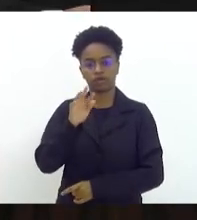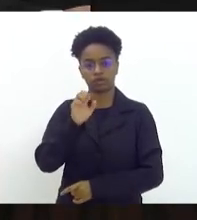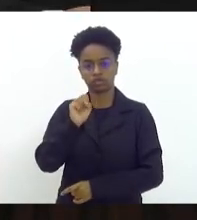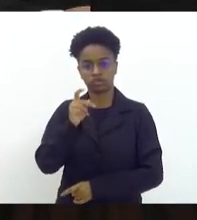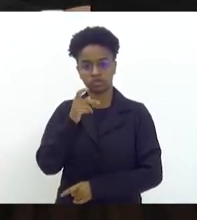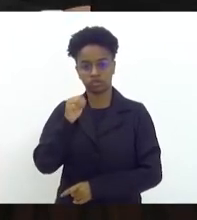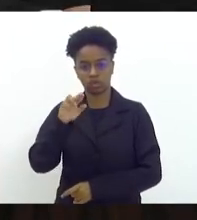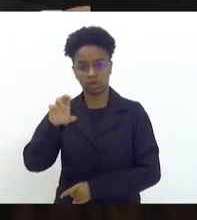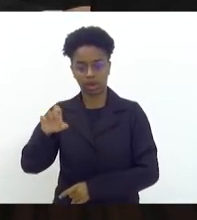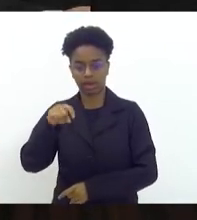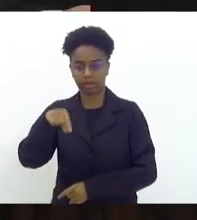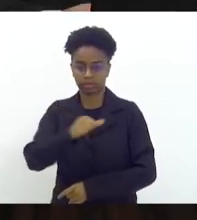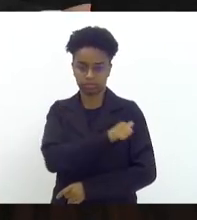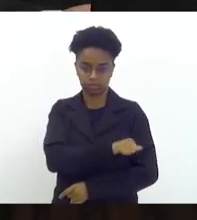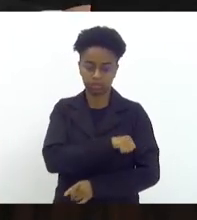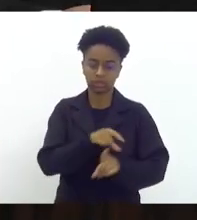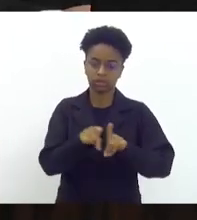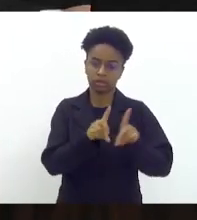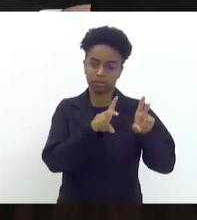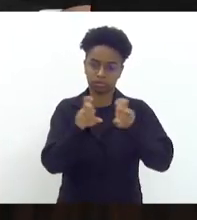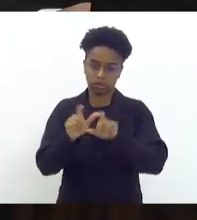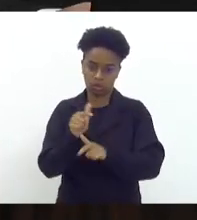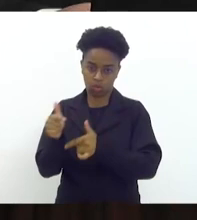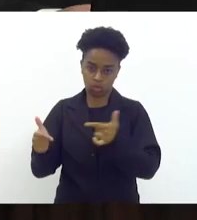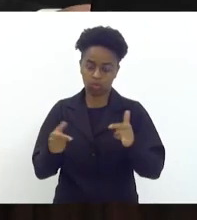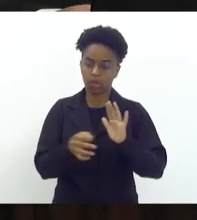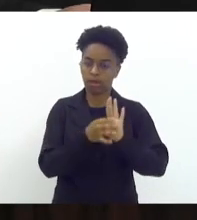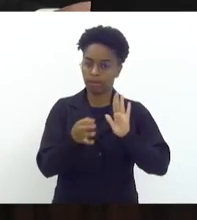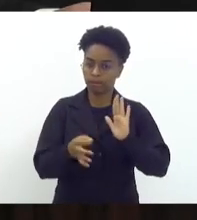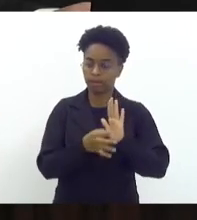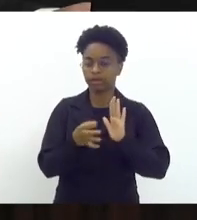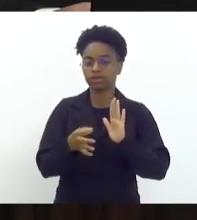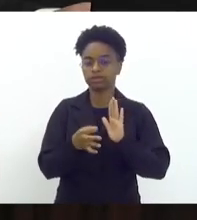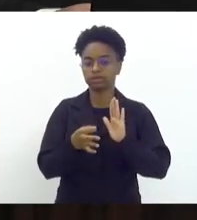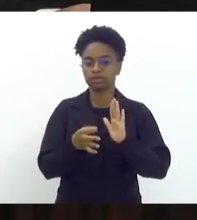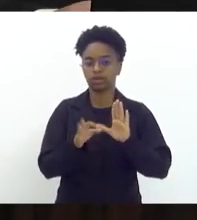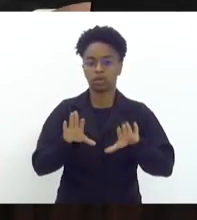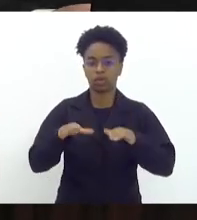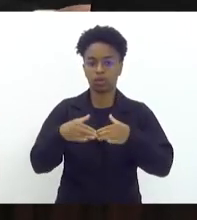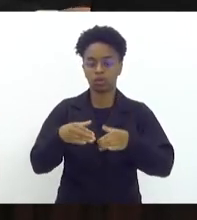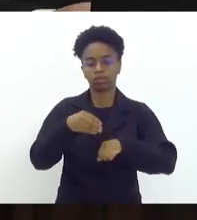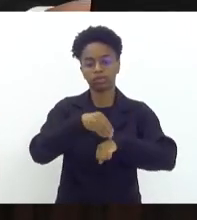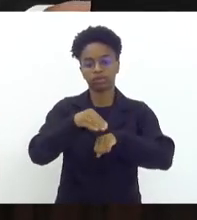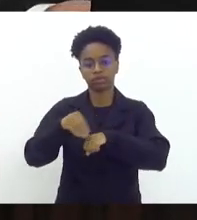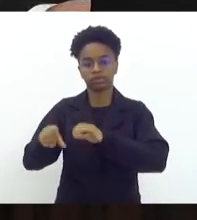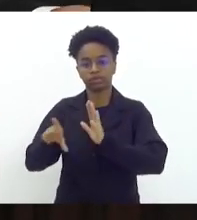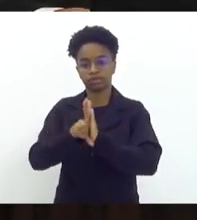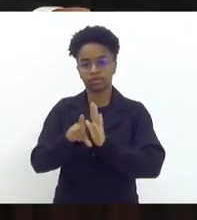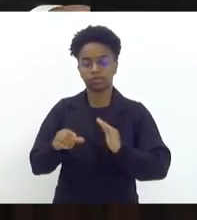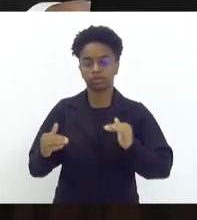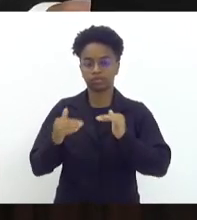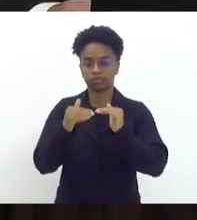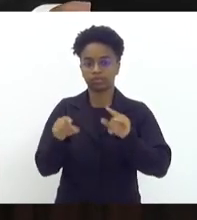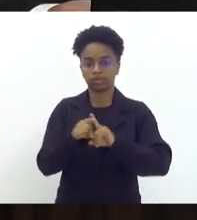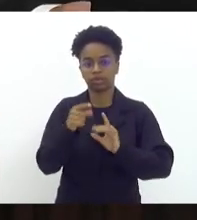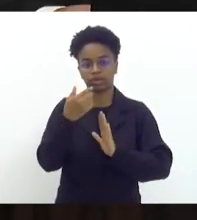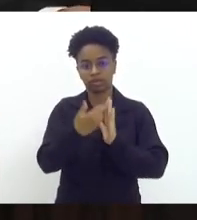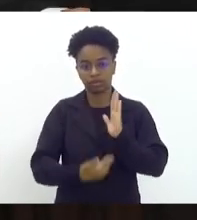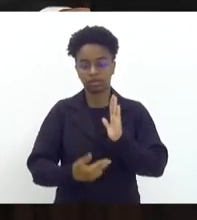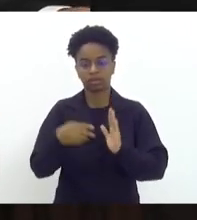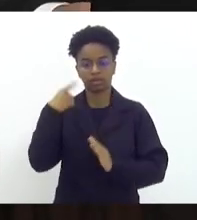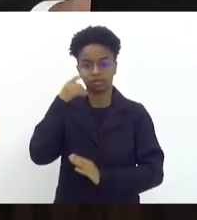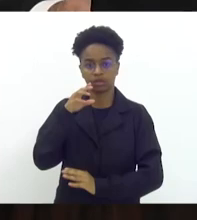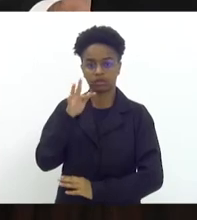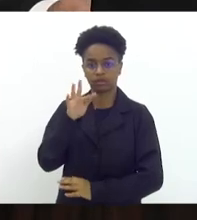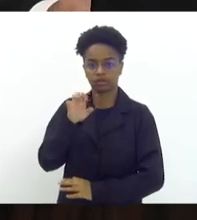e dá outras providências parecer da comissão de indicações legislativas favorável relator Deputado Felipe